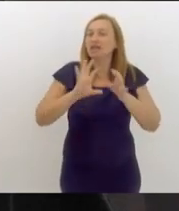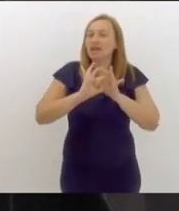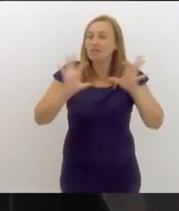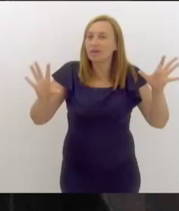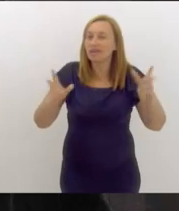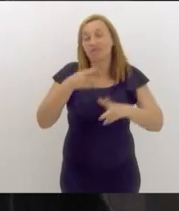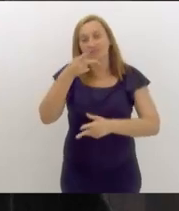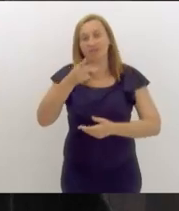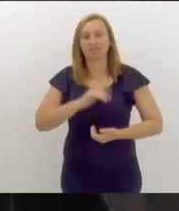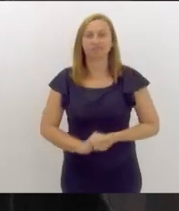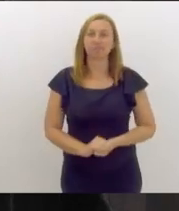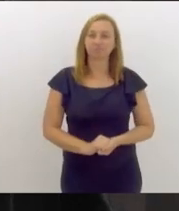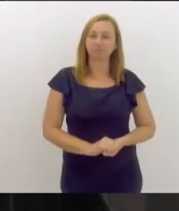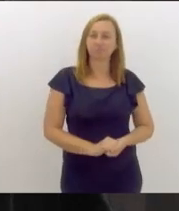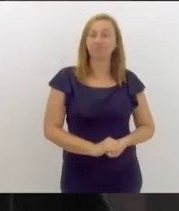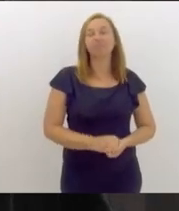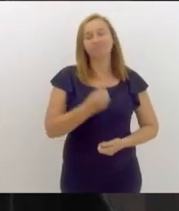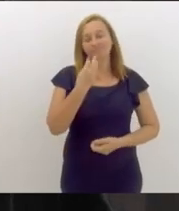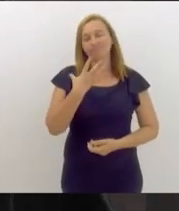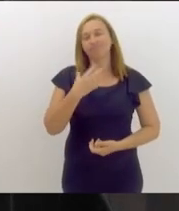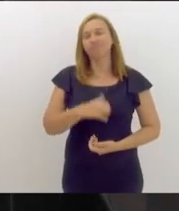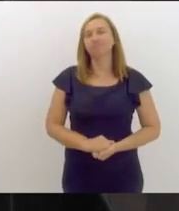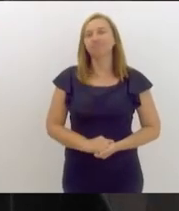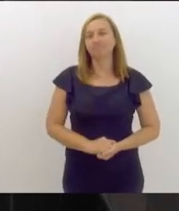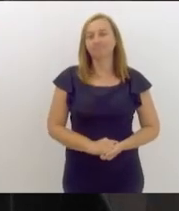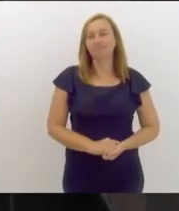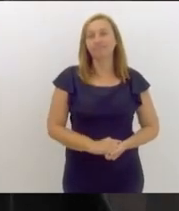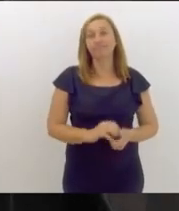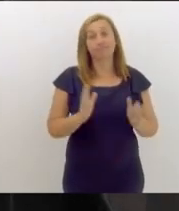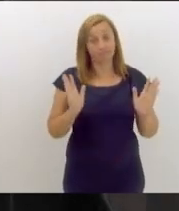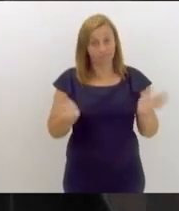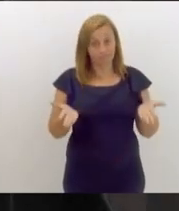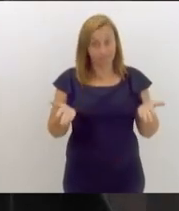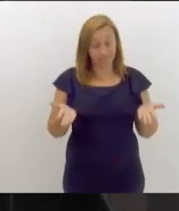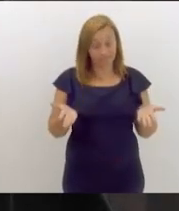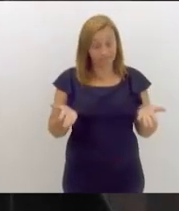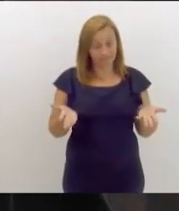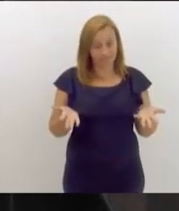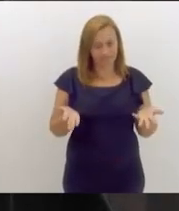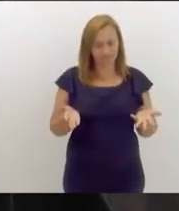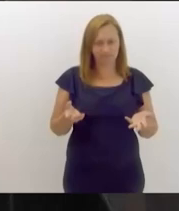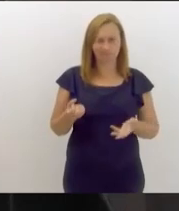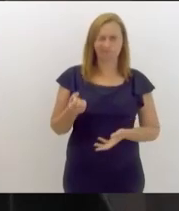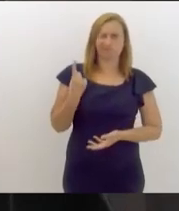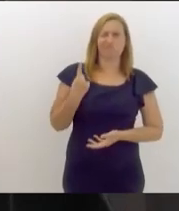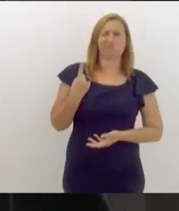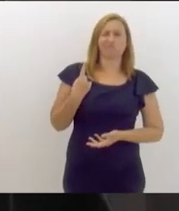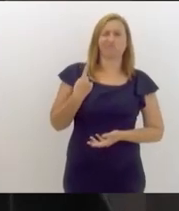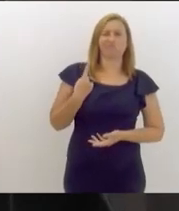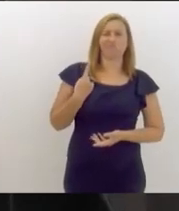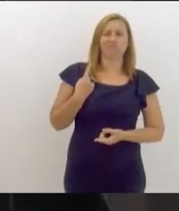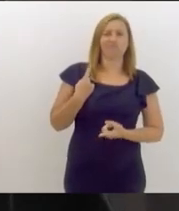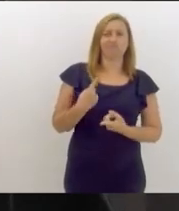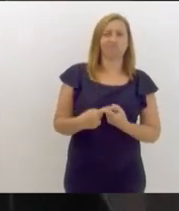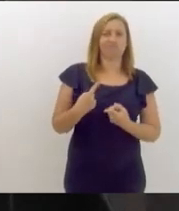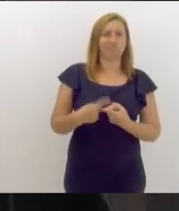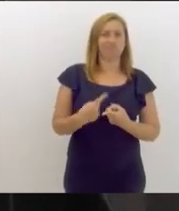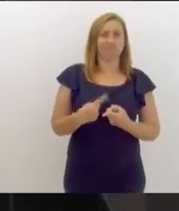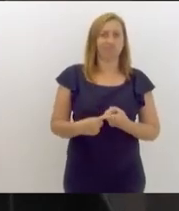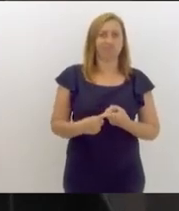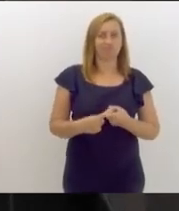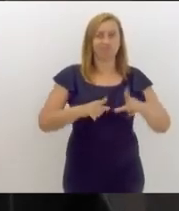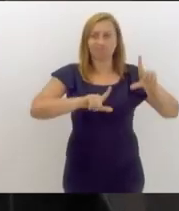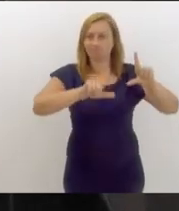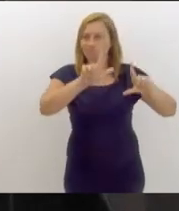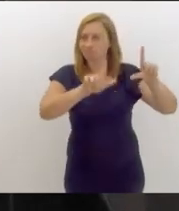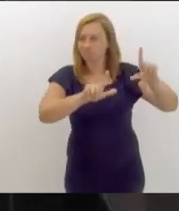de expressão Ainda bem agora o que me causa também espanto porque a imprensa e